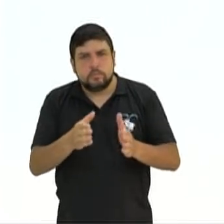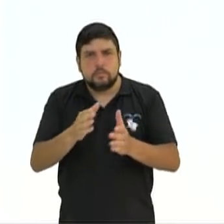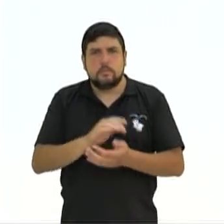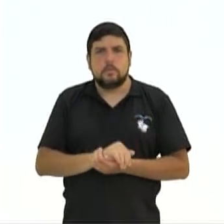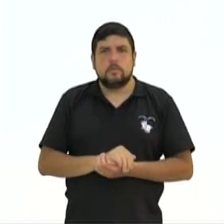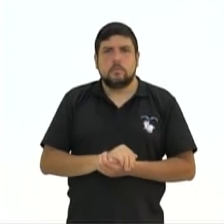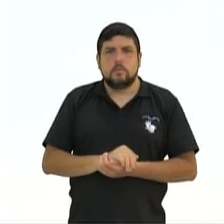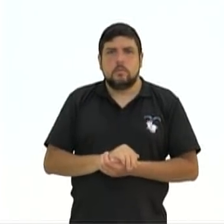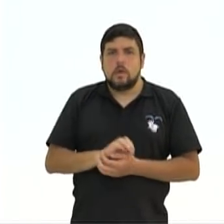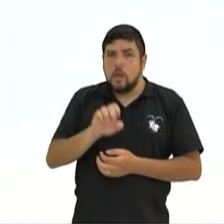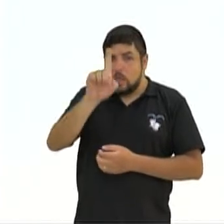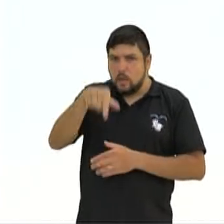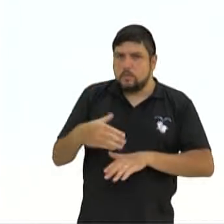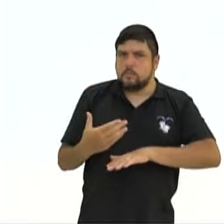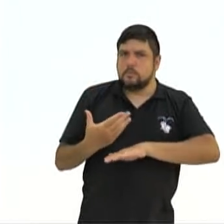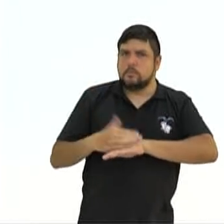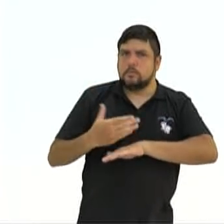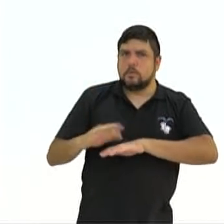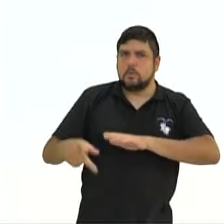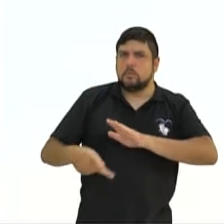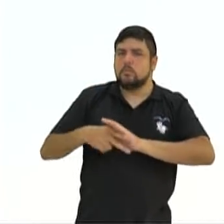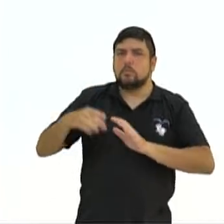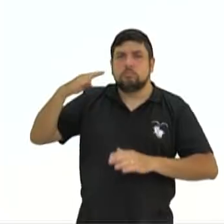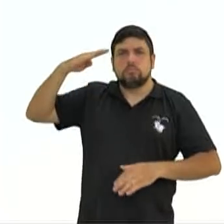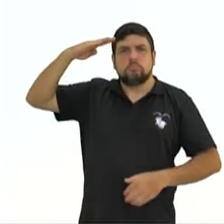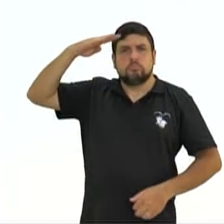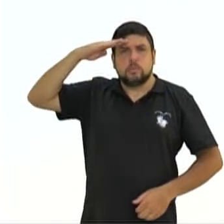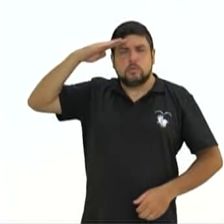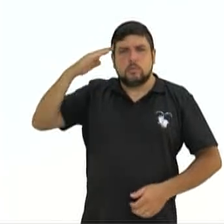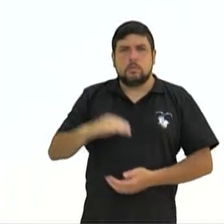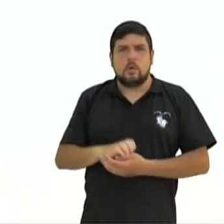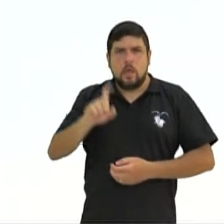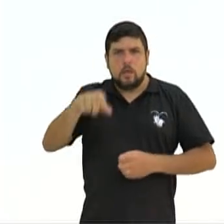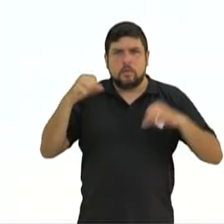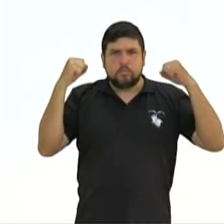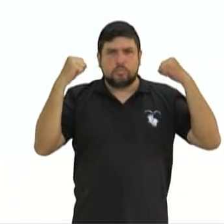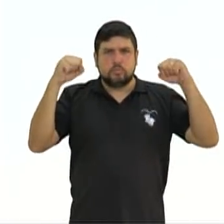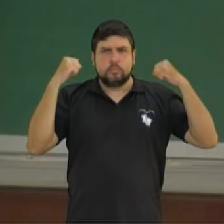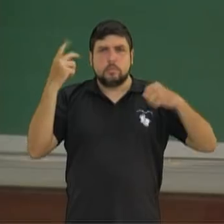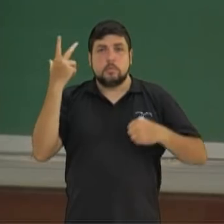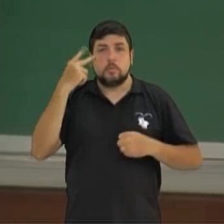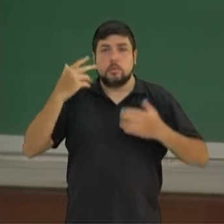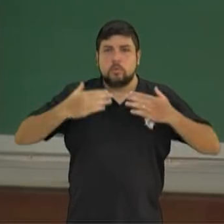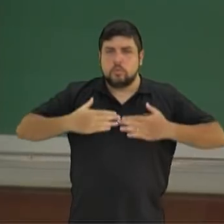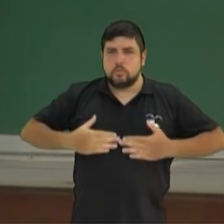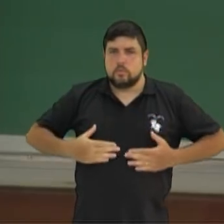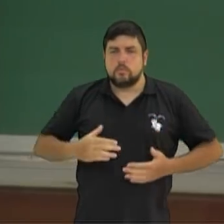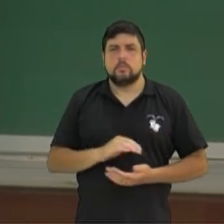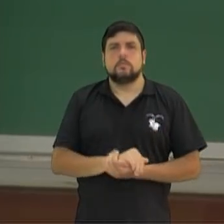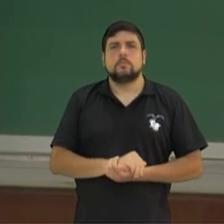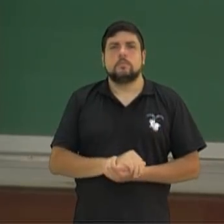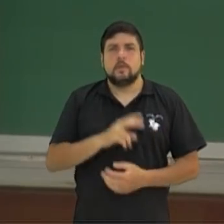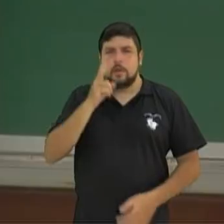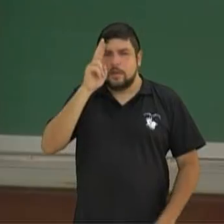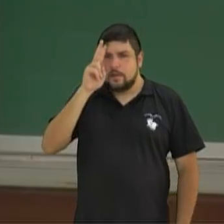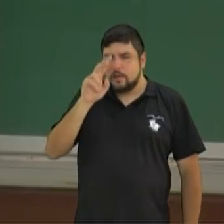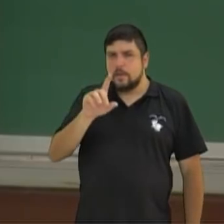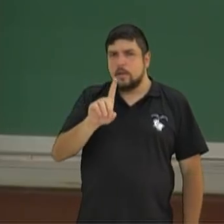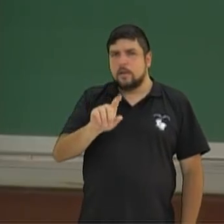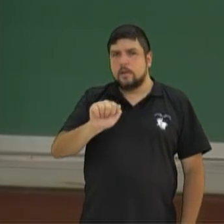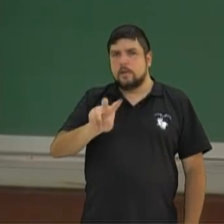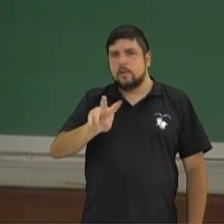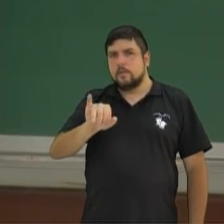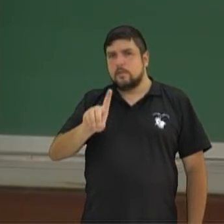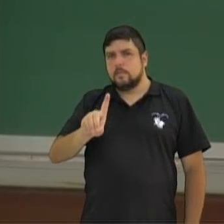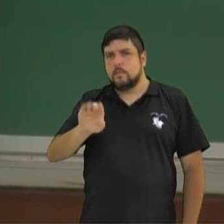treinamento dado aos militares e é um método de ginástica natural, né? Lembram? O David Bailey que juntou, né, essas duas coisas